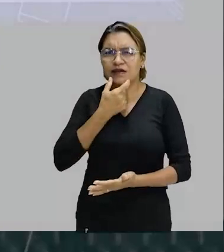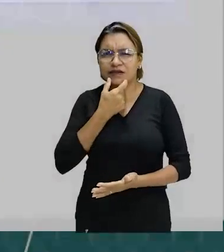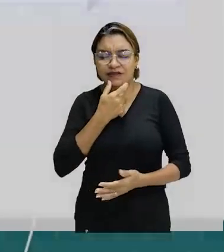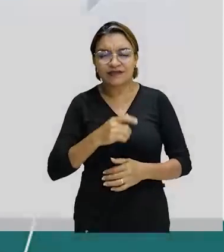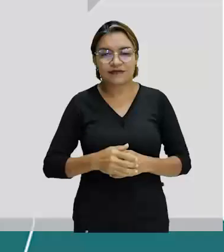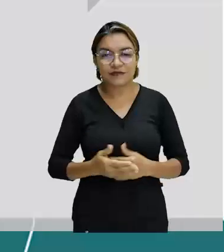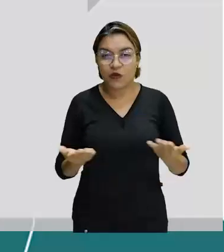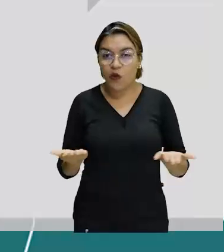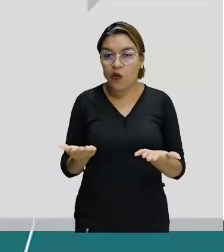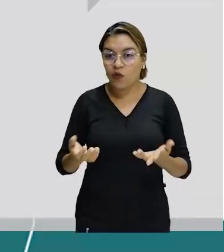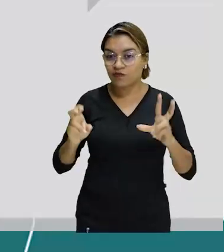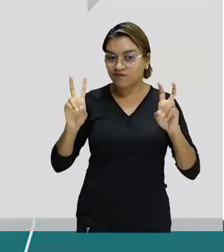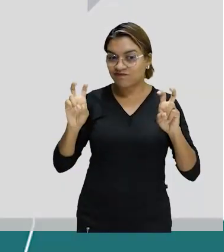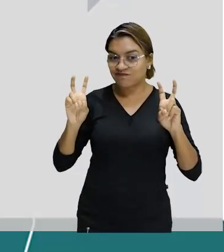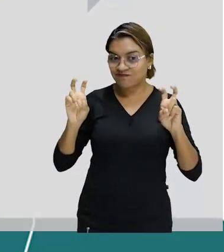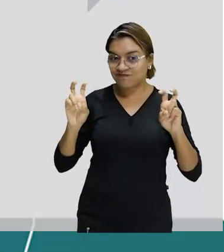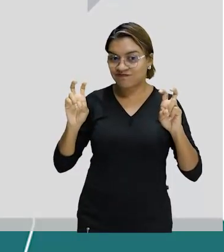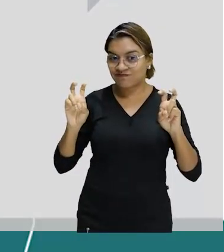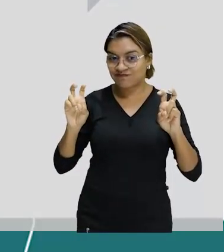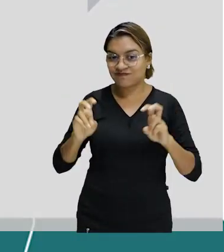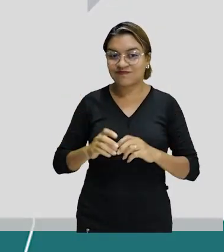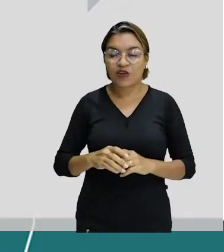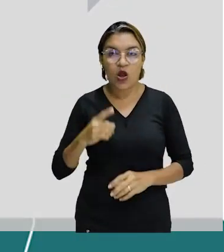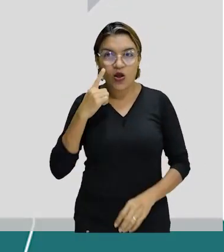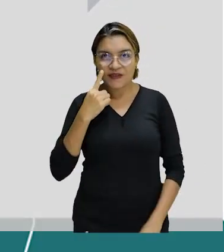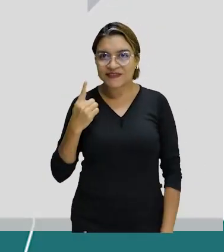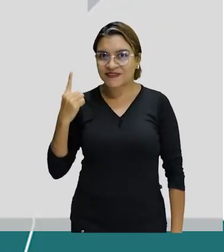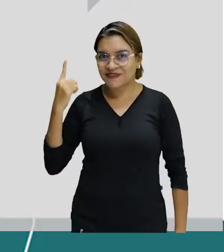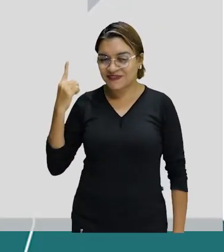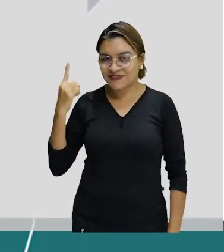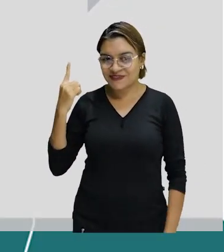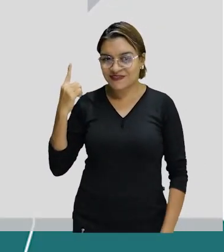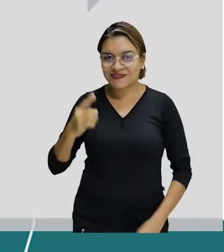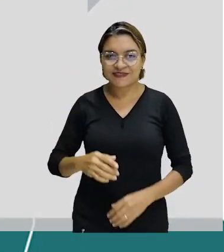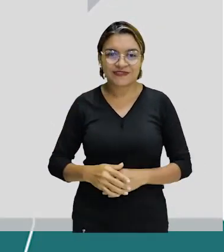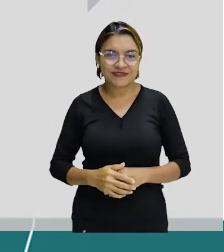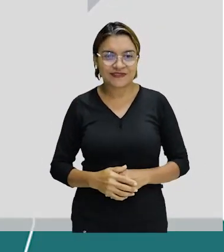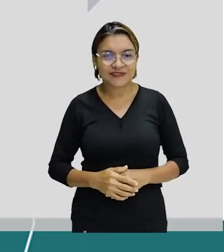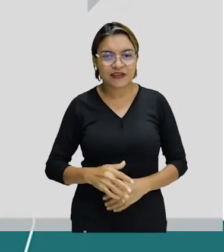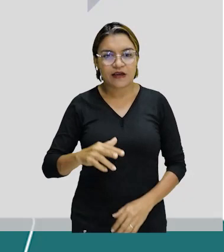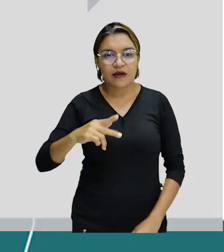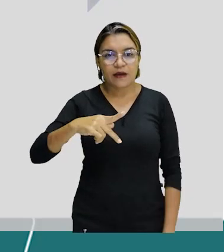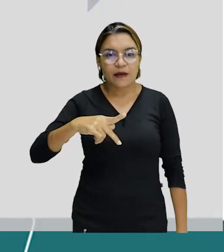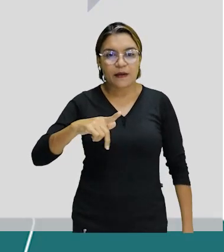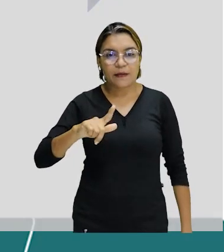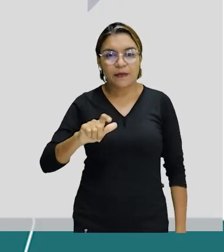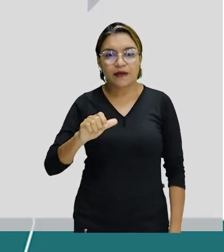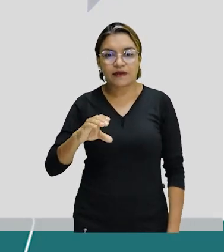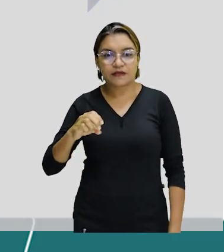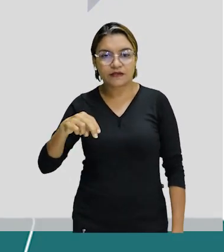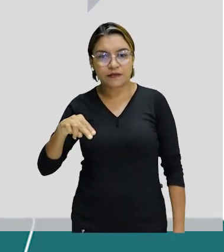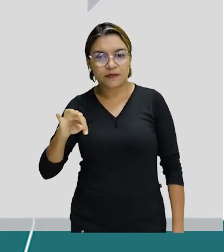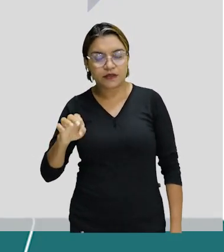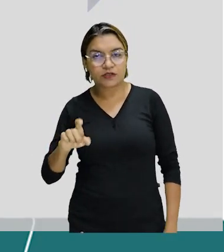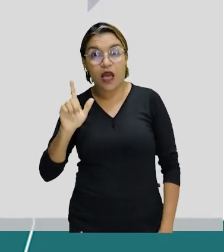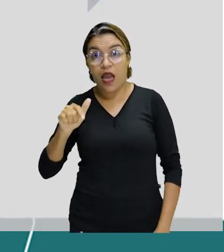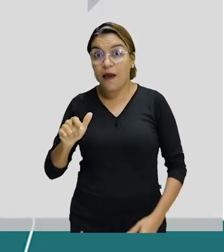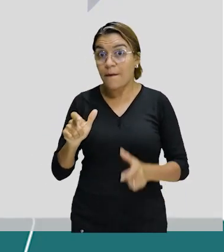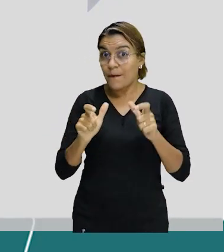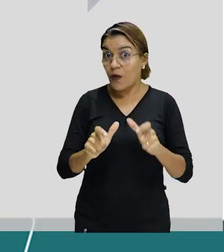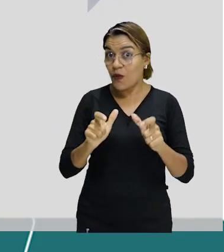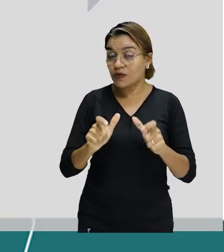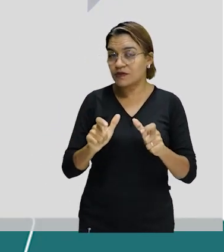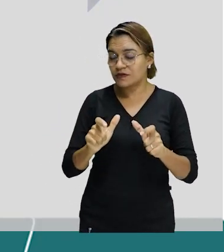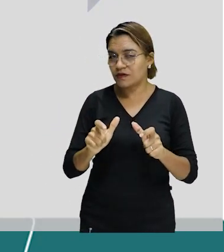Hoje nós vamos falar de placement of adverbs. Placement significa posição ou posicionamento.